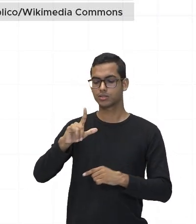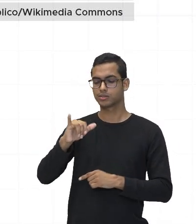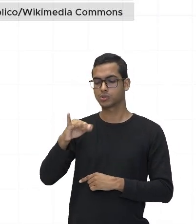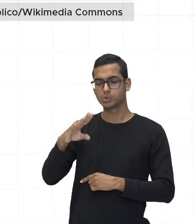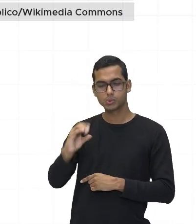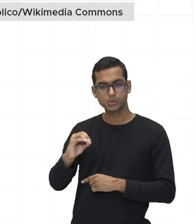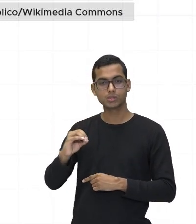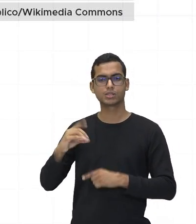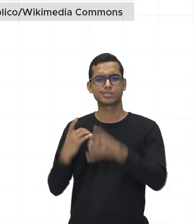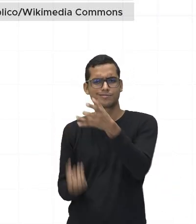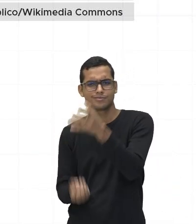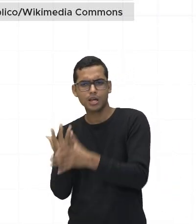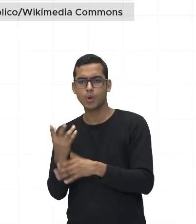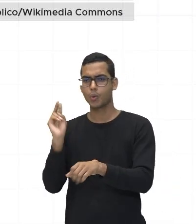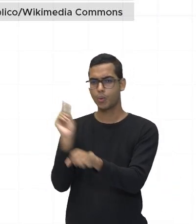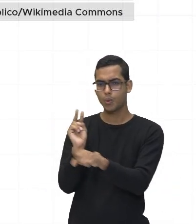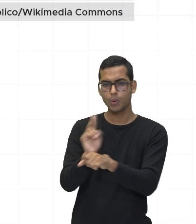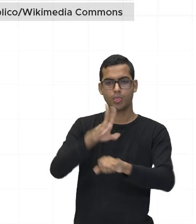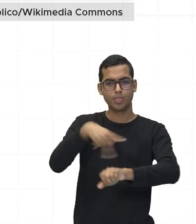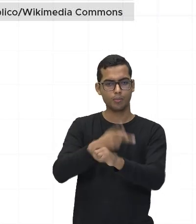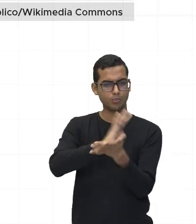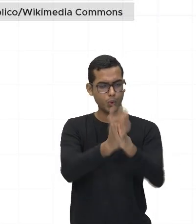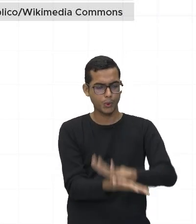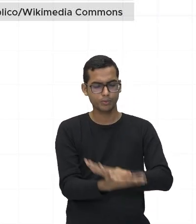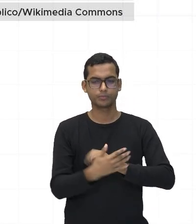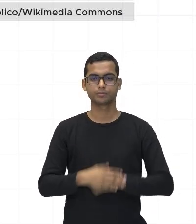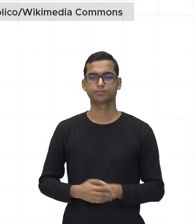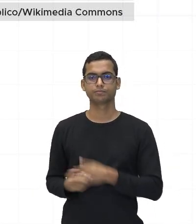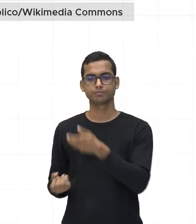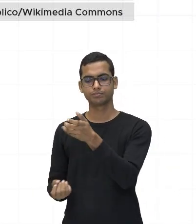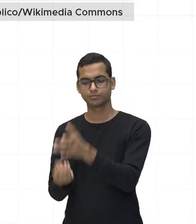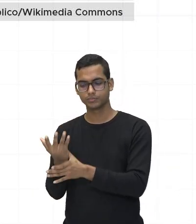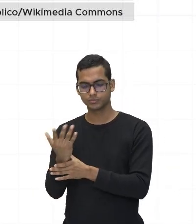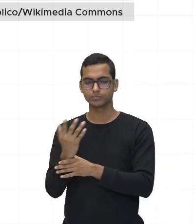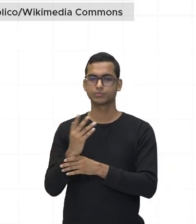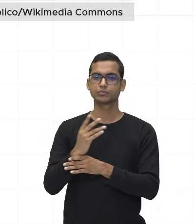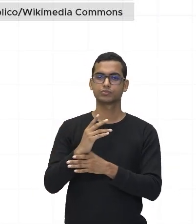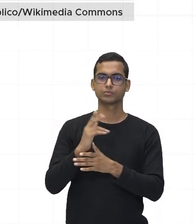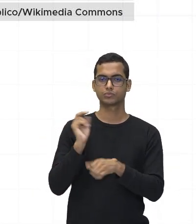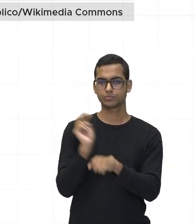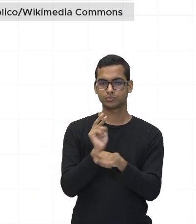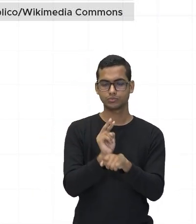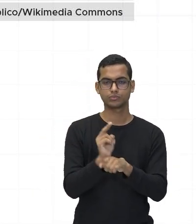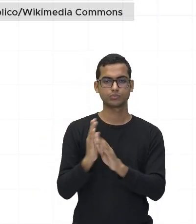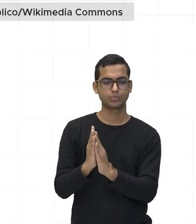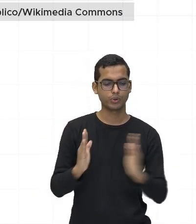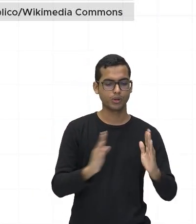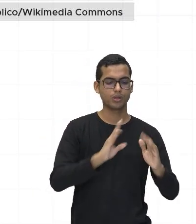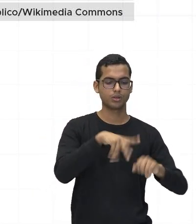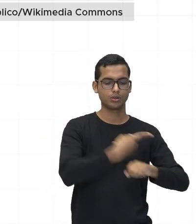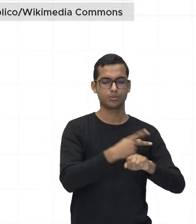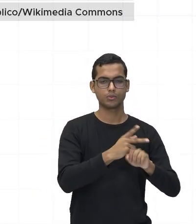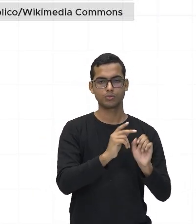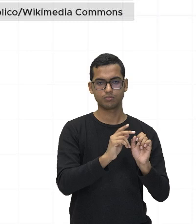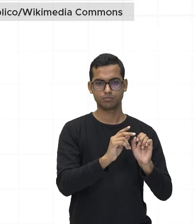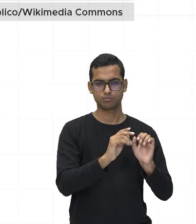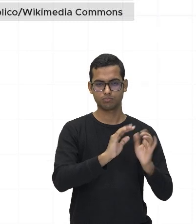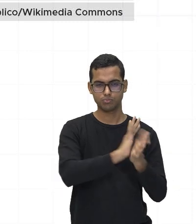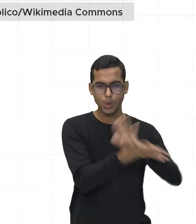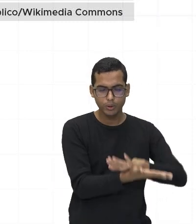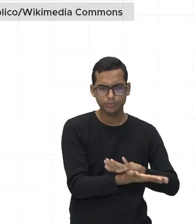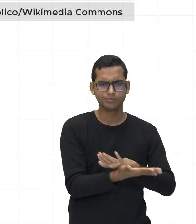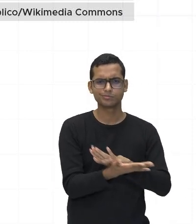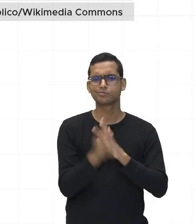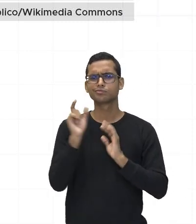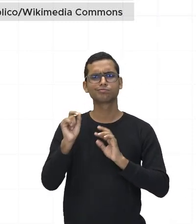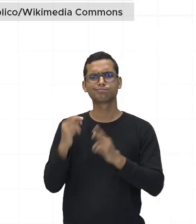criação, conservação e destruição. Criação, conservação e destruição. E quem é responsável por manter este